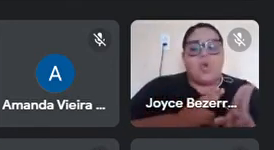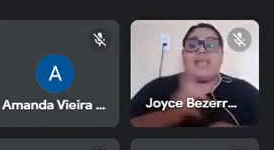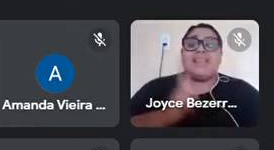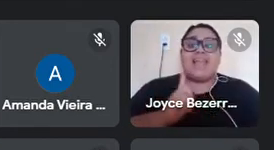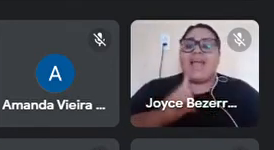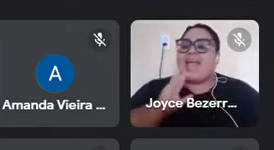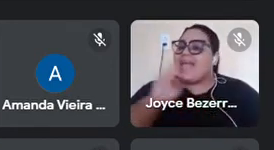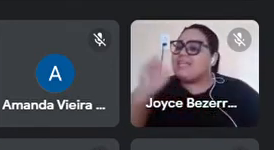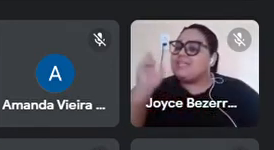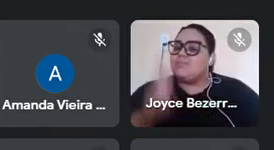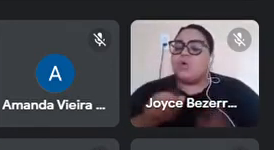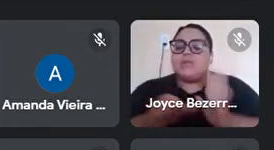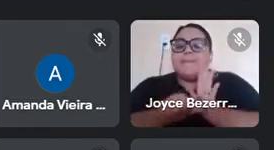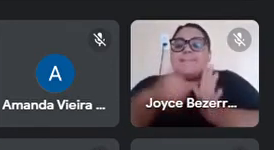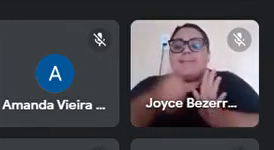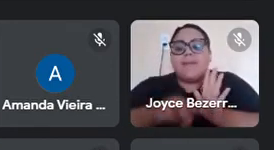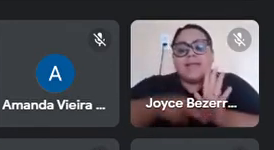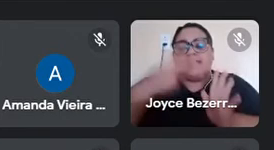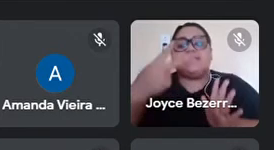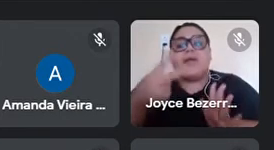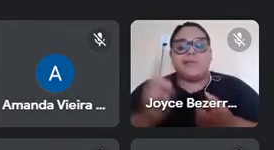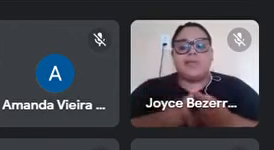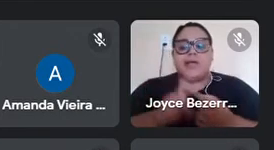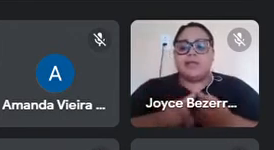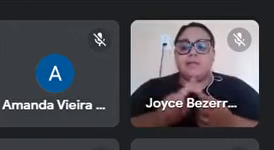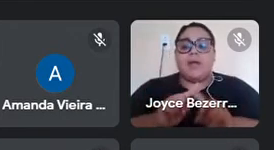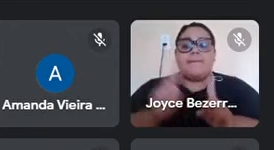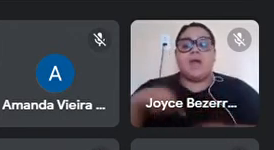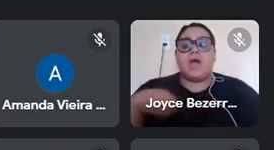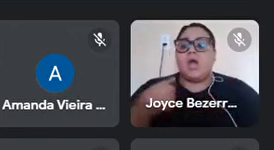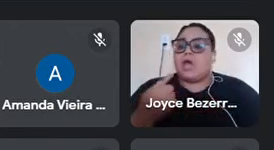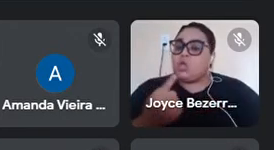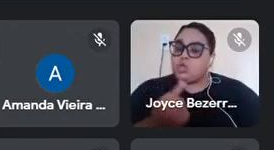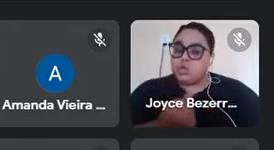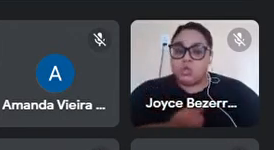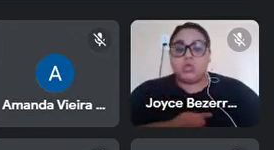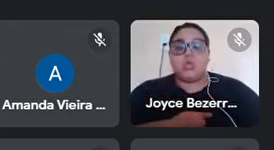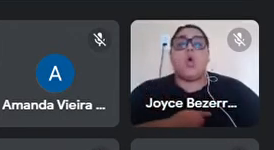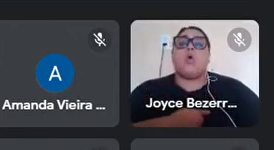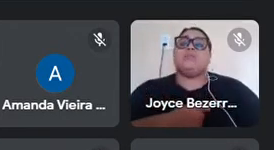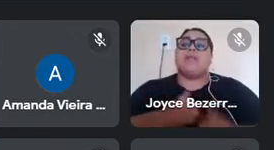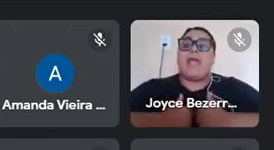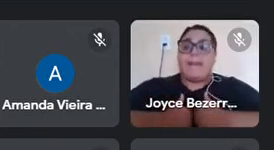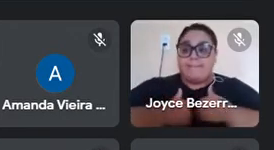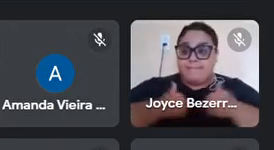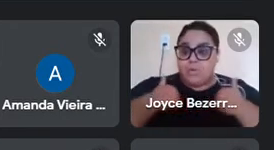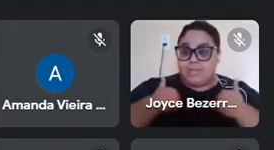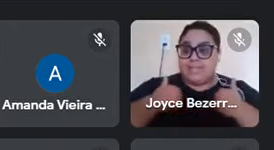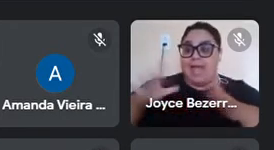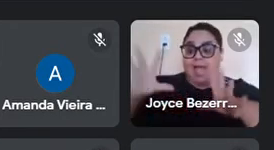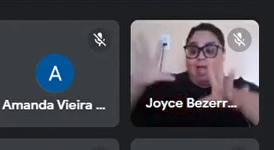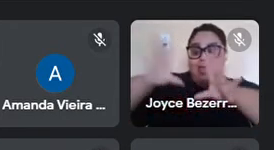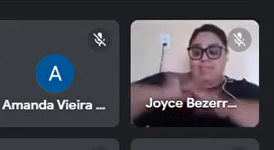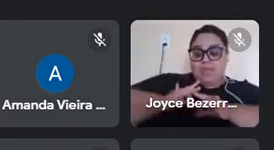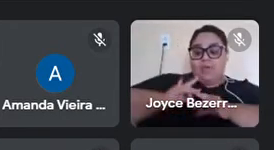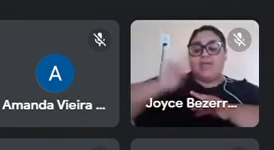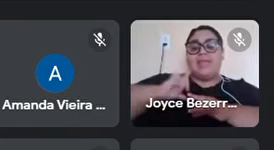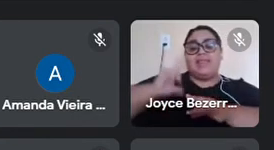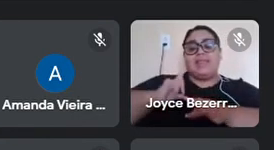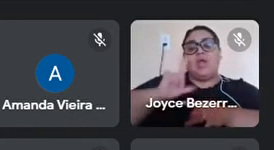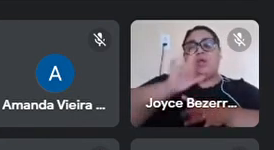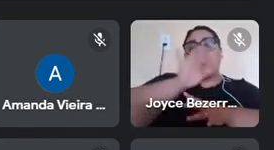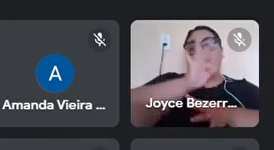resposta primária e secundária ao antígeno. Mas a nossa imunidade adquirida, que equivale aí aos linfócitos B e aos linfócitos